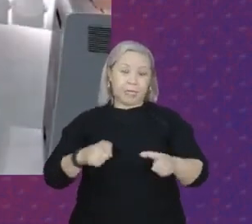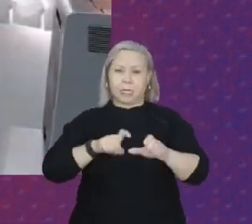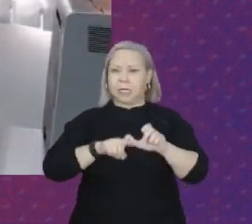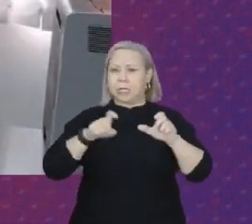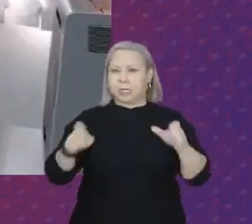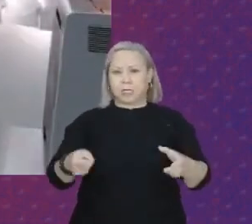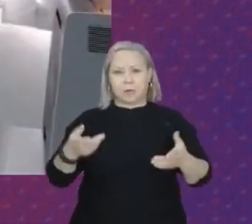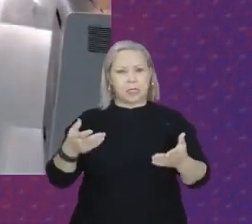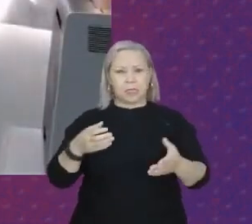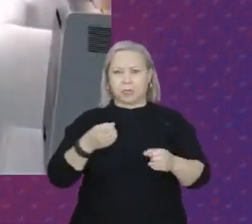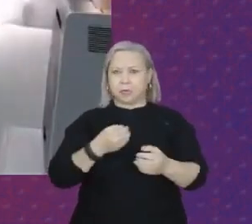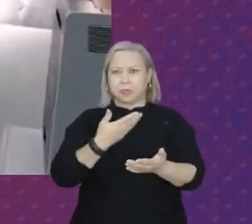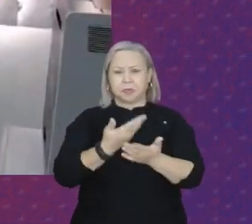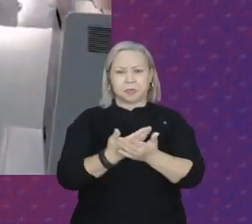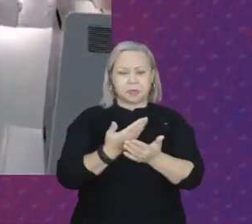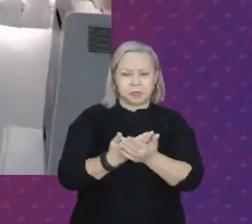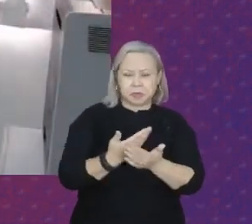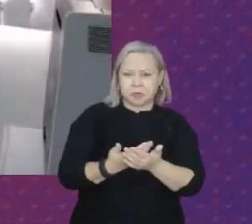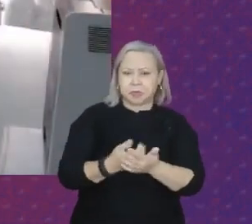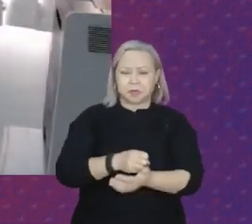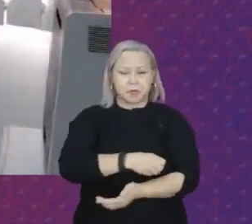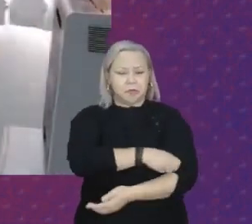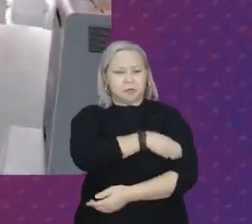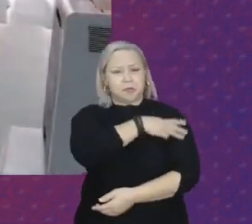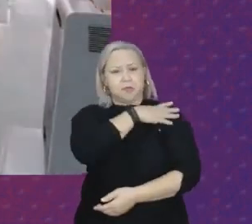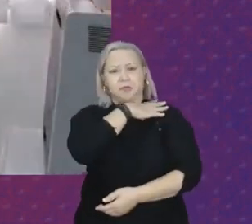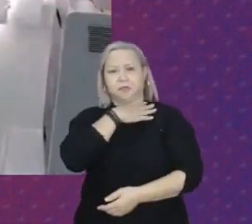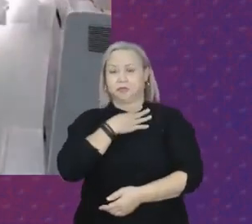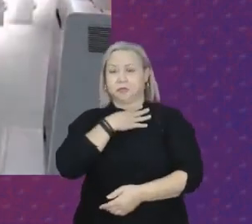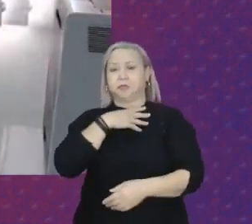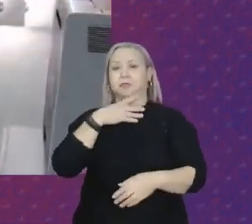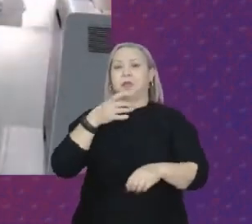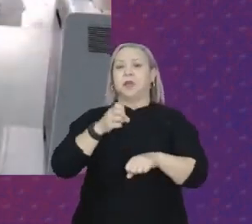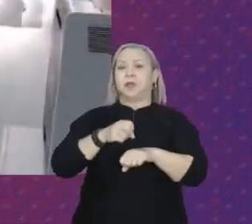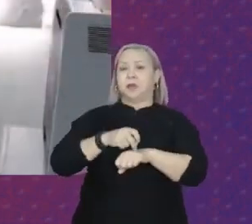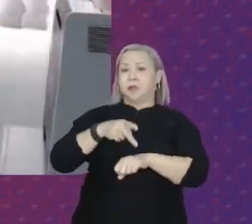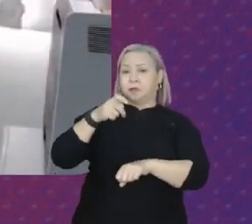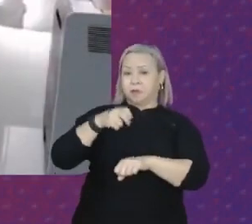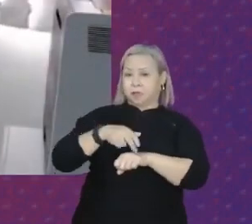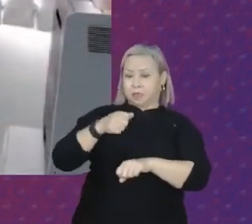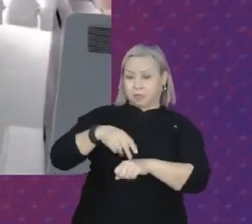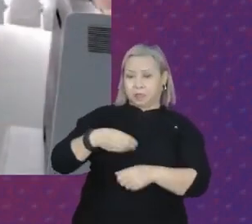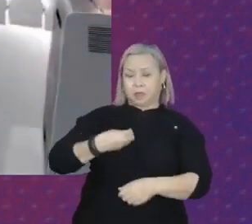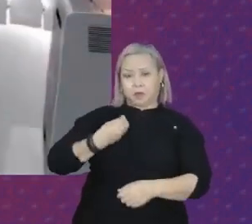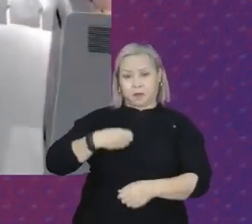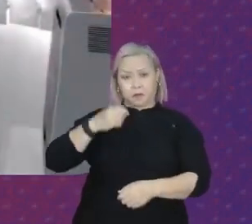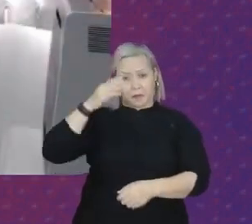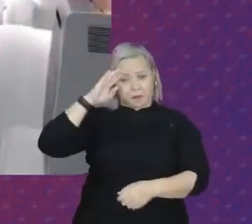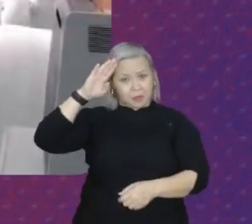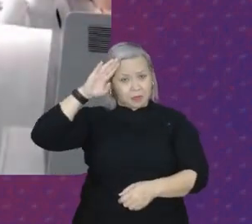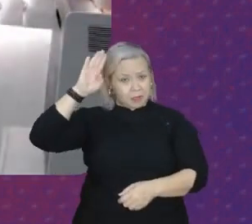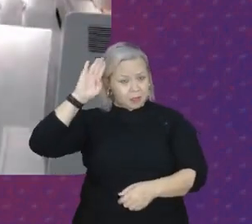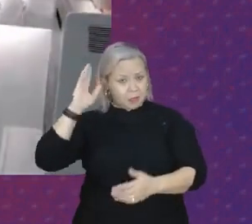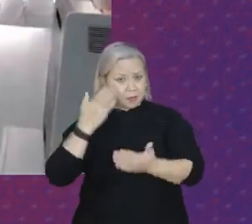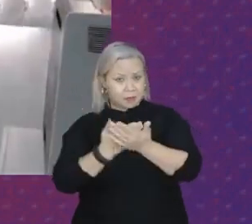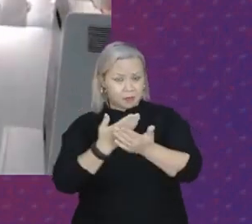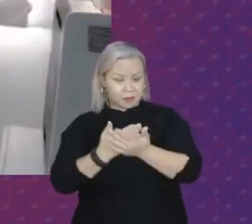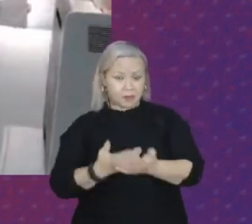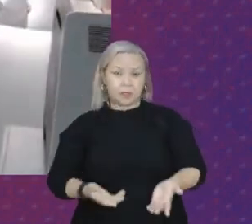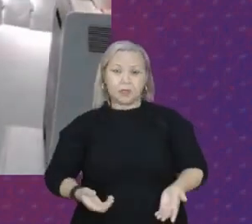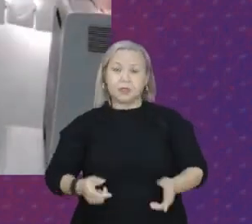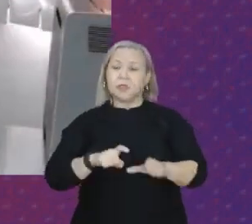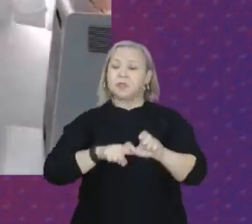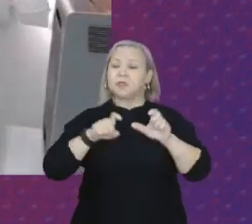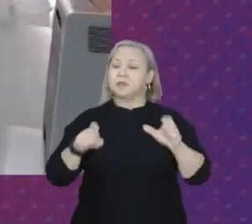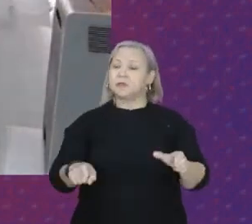de aprofundamento ou especialização da vida acadêmica, independentemente da sua